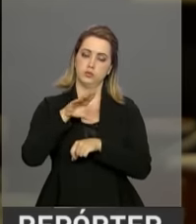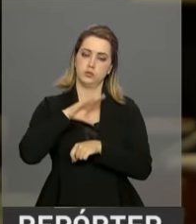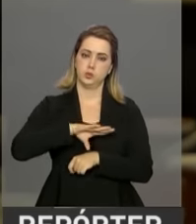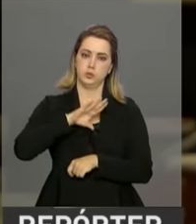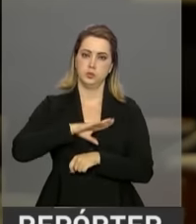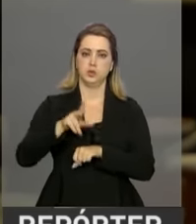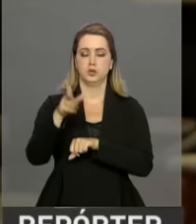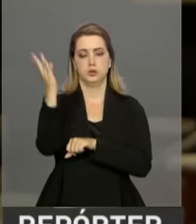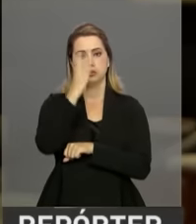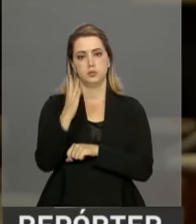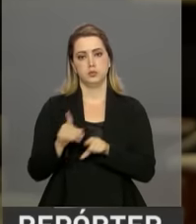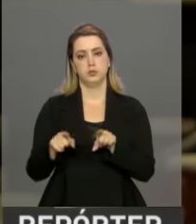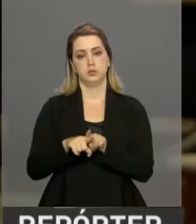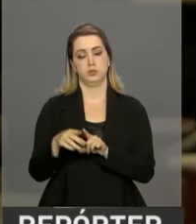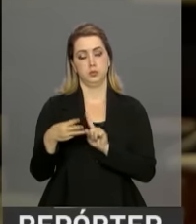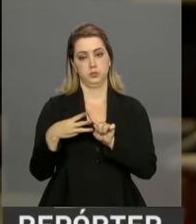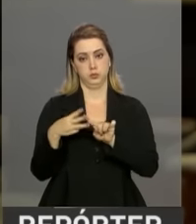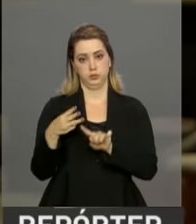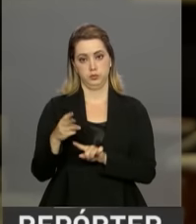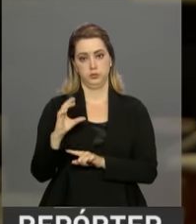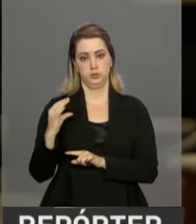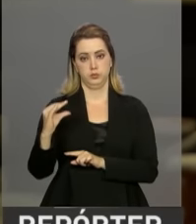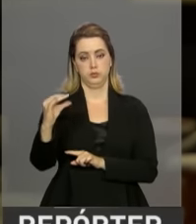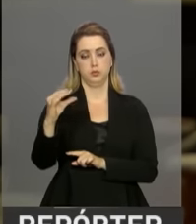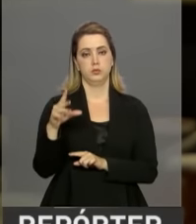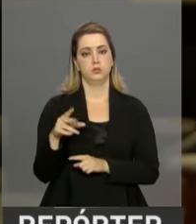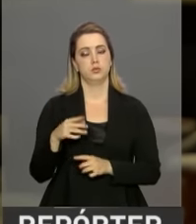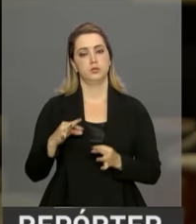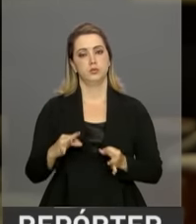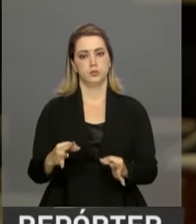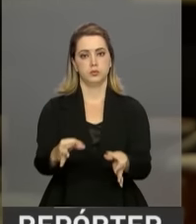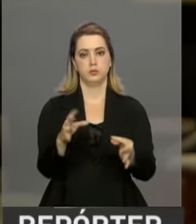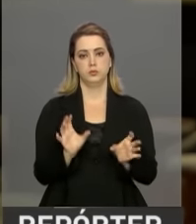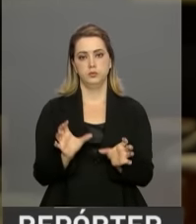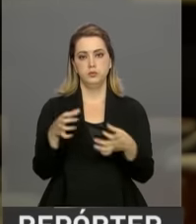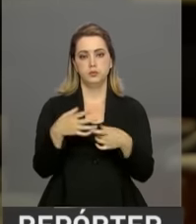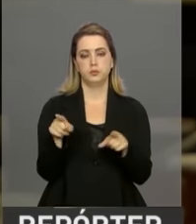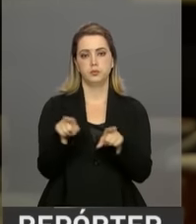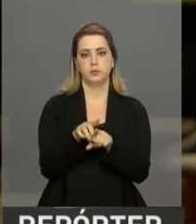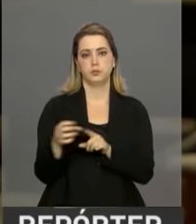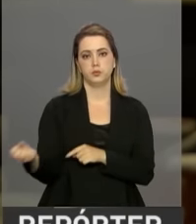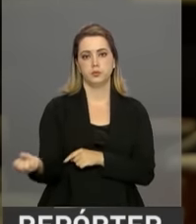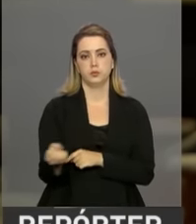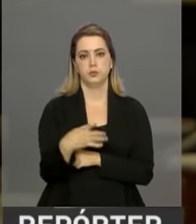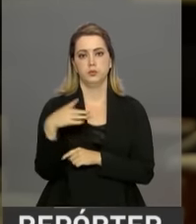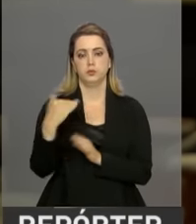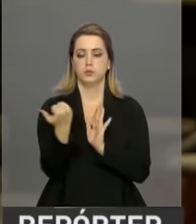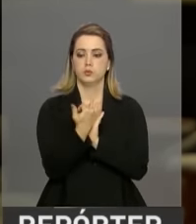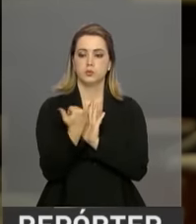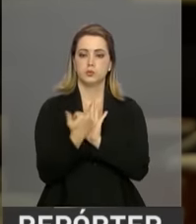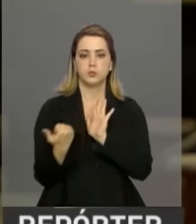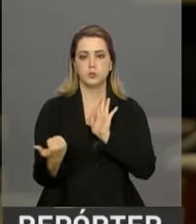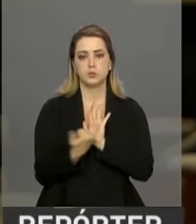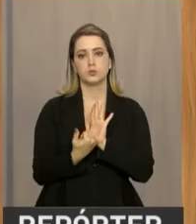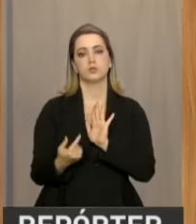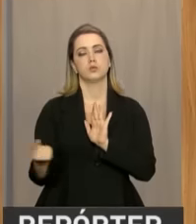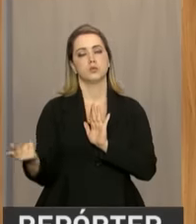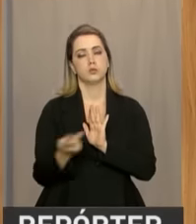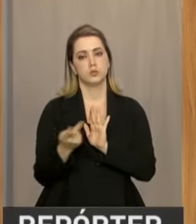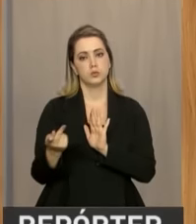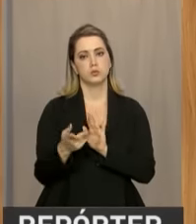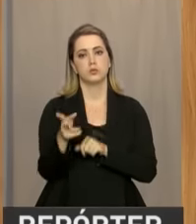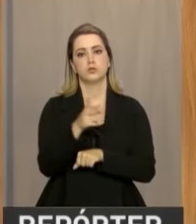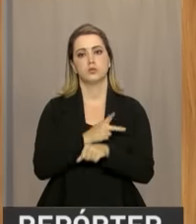tecnologia para o presidente Michel Temer o setor faz parte da nova fronteira na relação entre os dois países